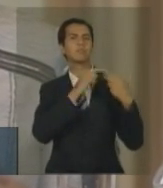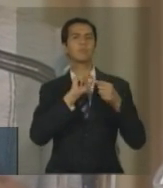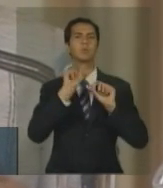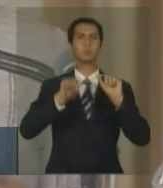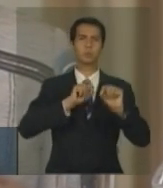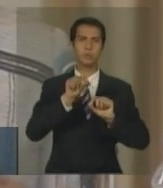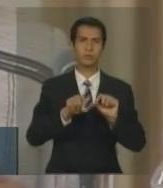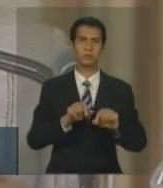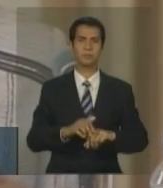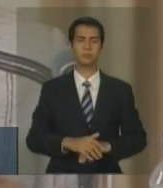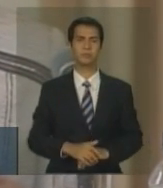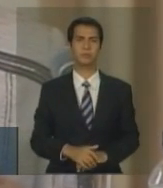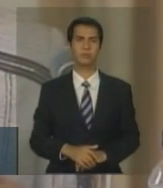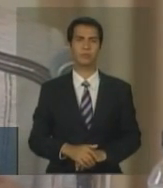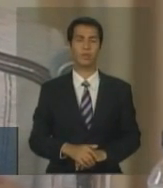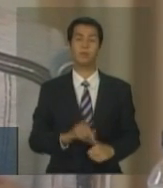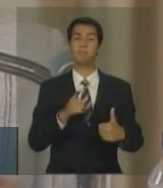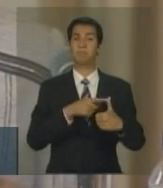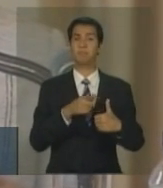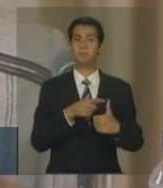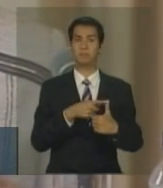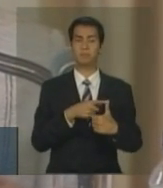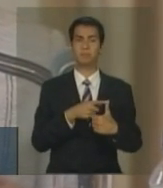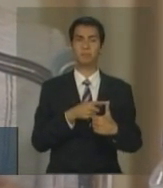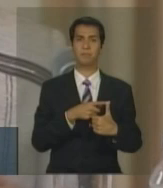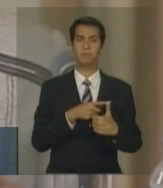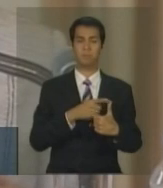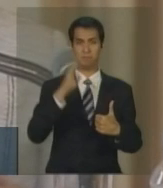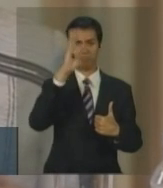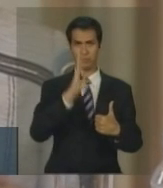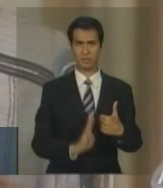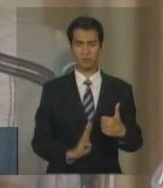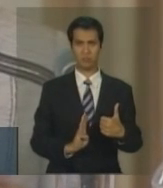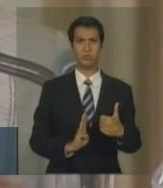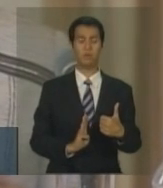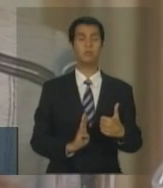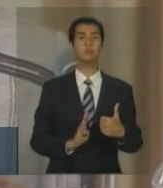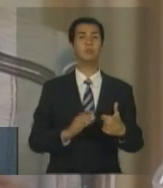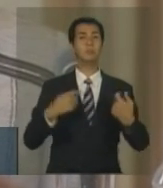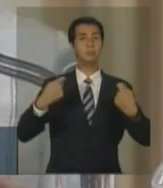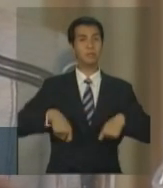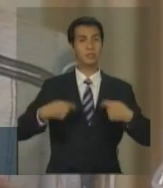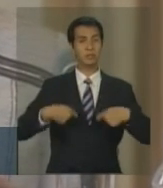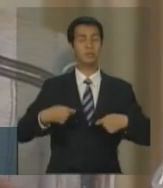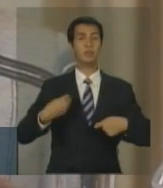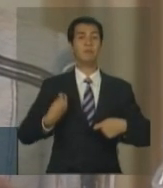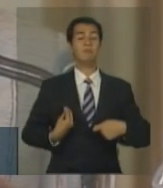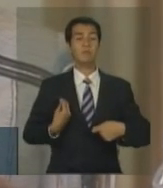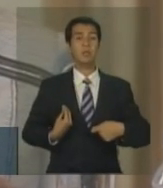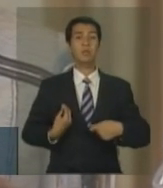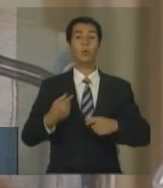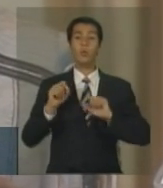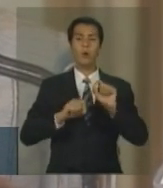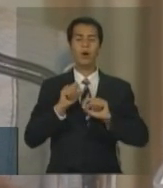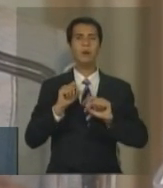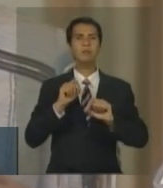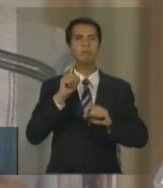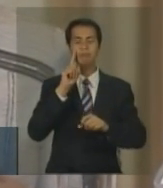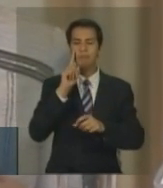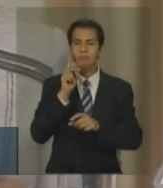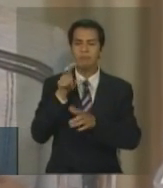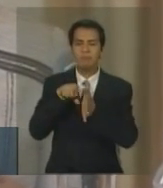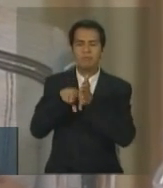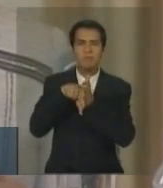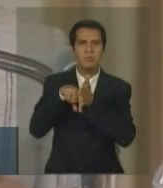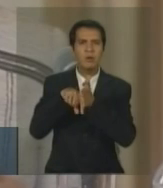é ter, eu acho que é muito importante diante de uma crise, é participar do diagnóstico.